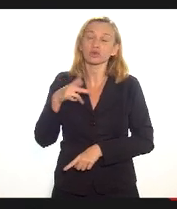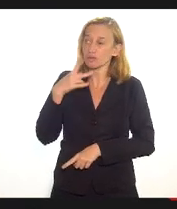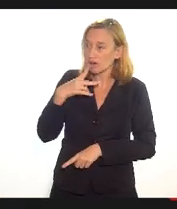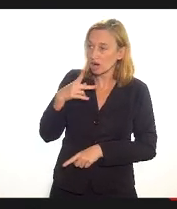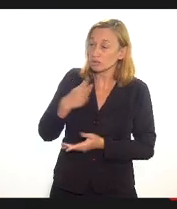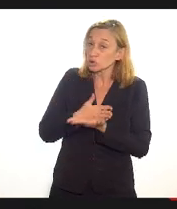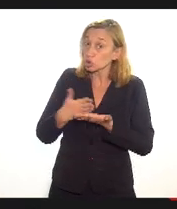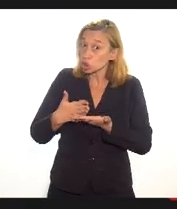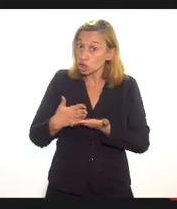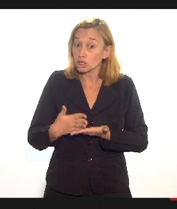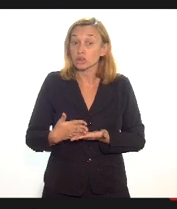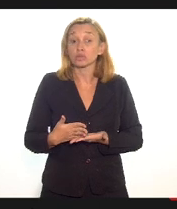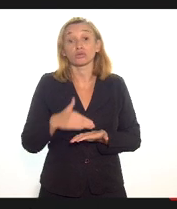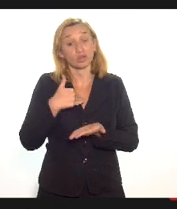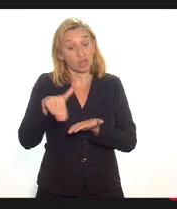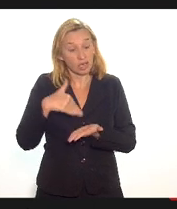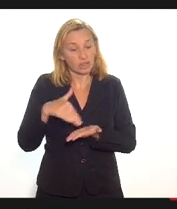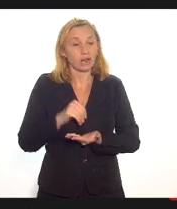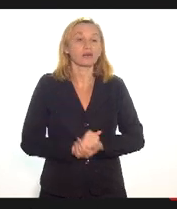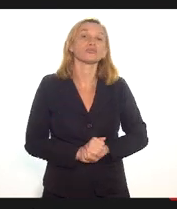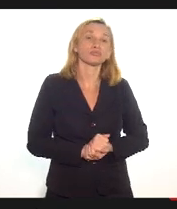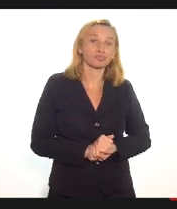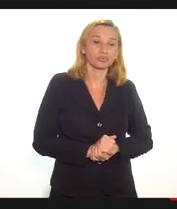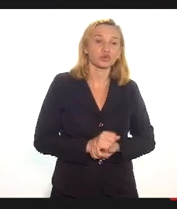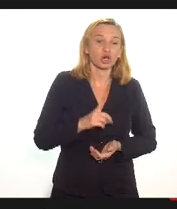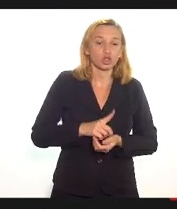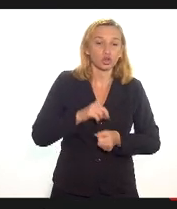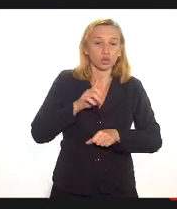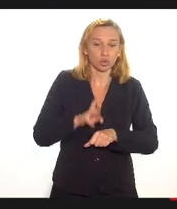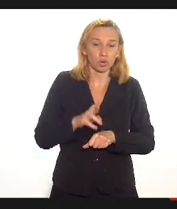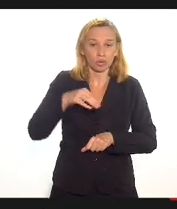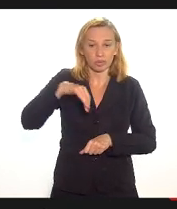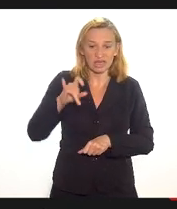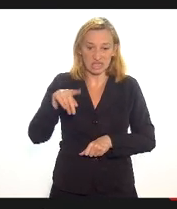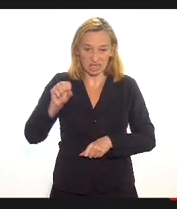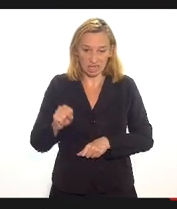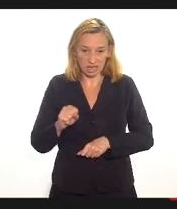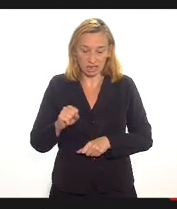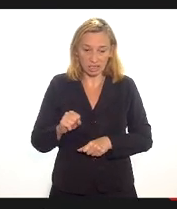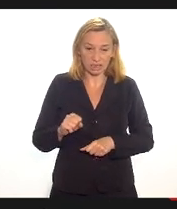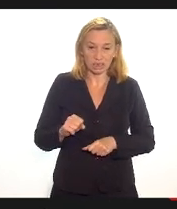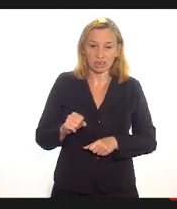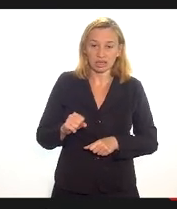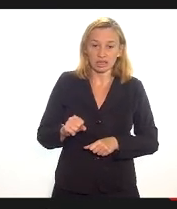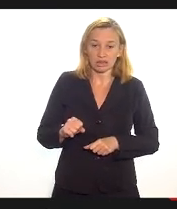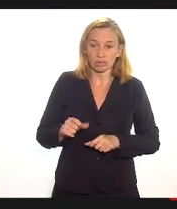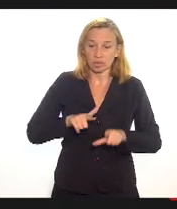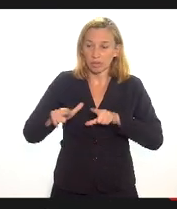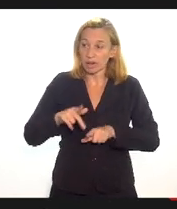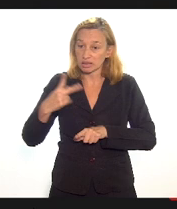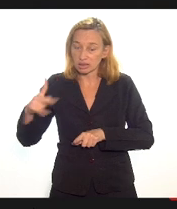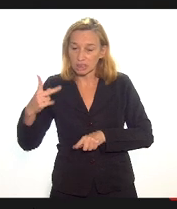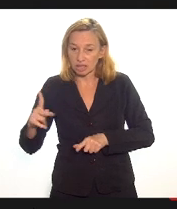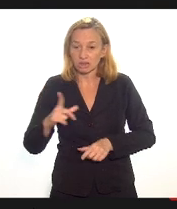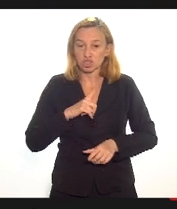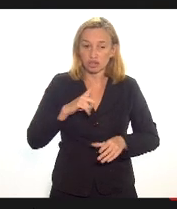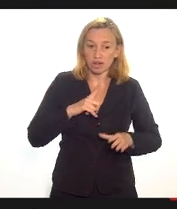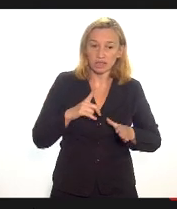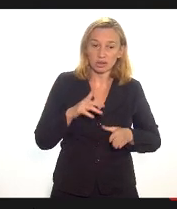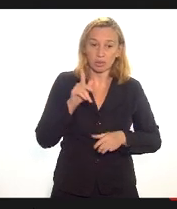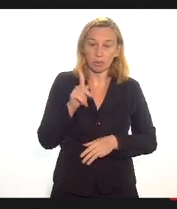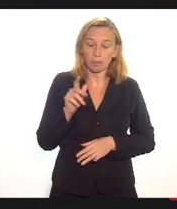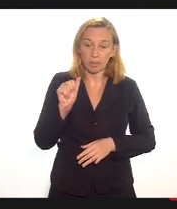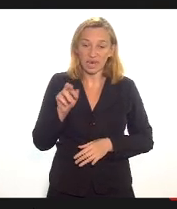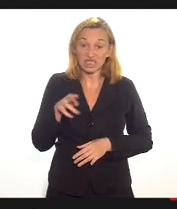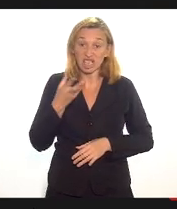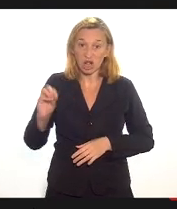logo no início do secretário Dr. Messias, no início da gestão dele, que houvesse uma padronização. Por quê?